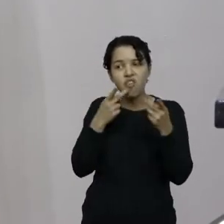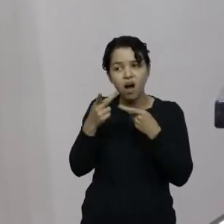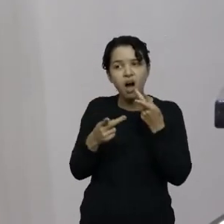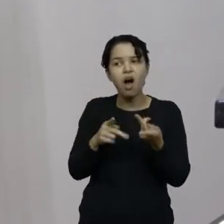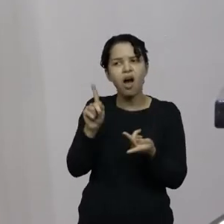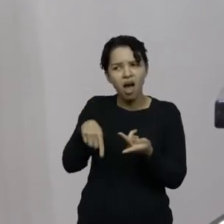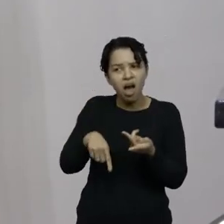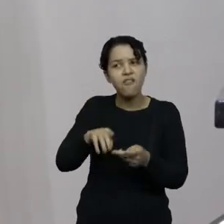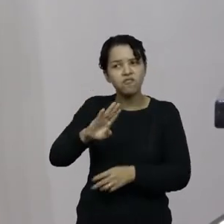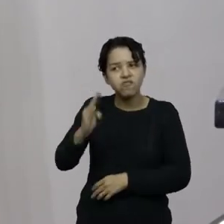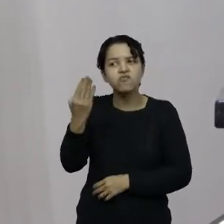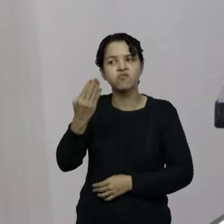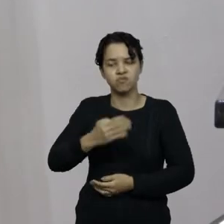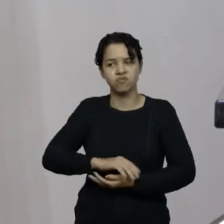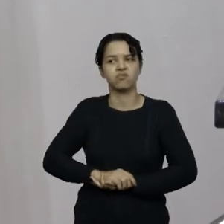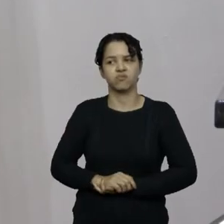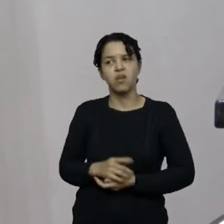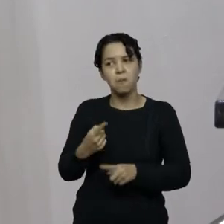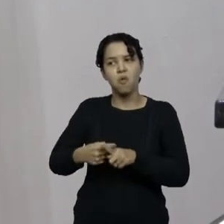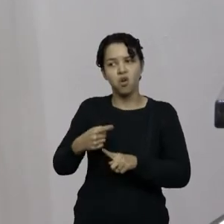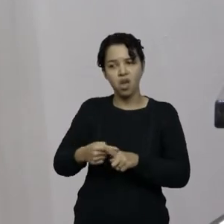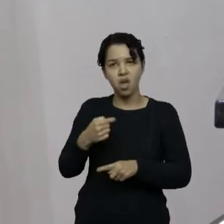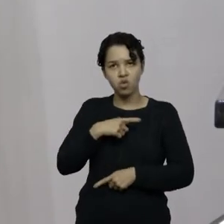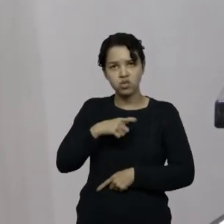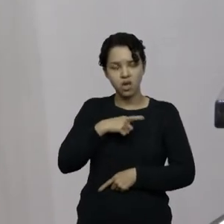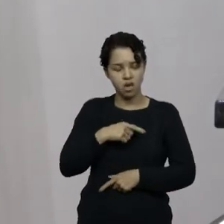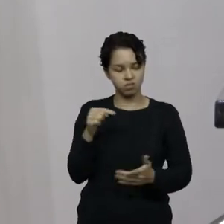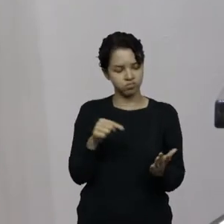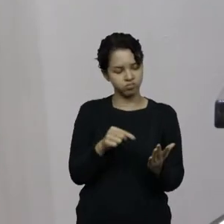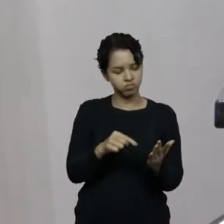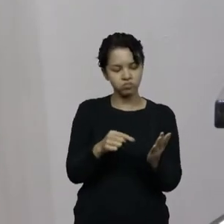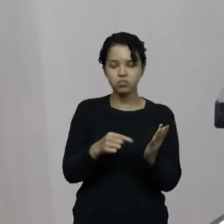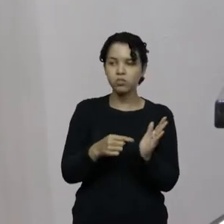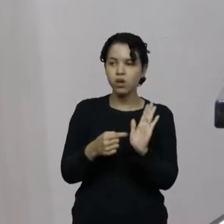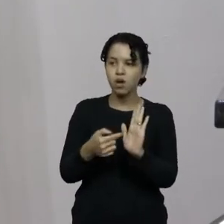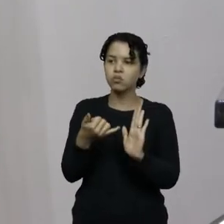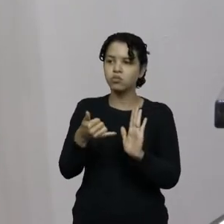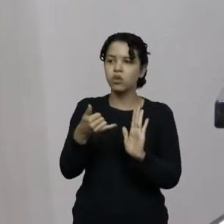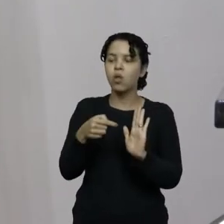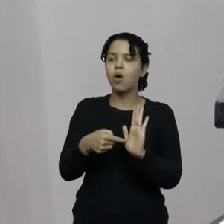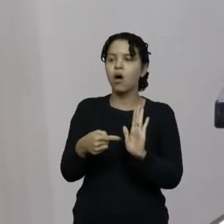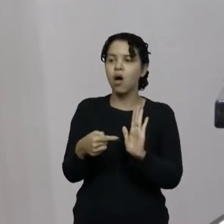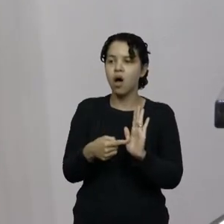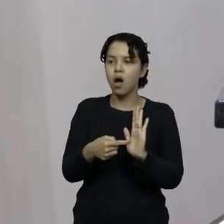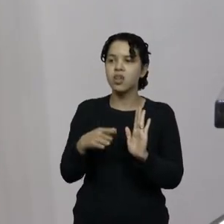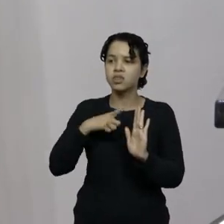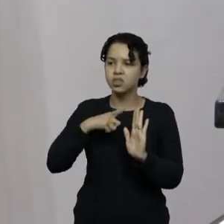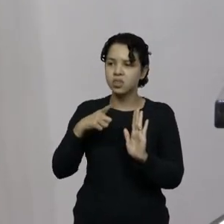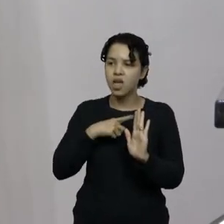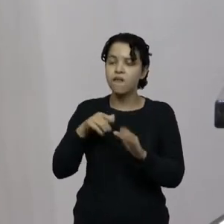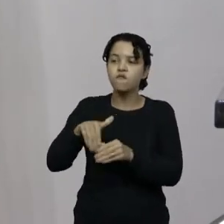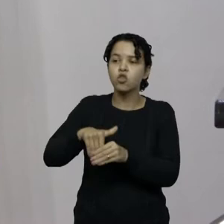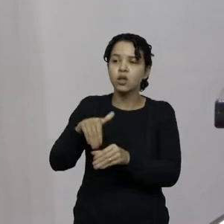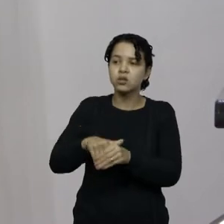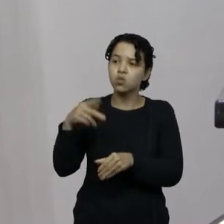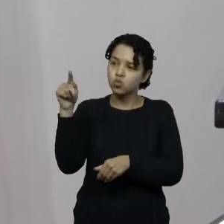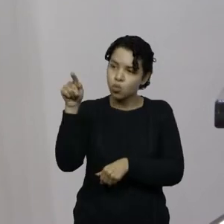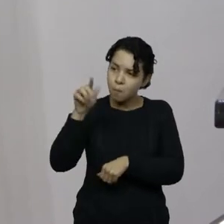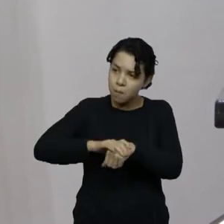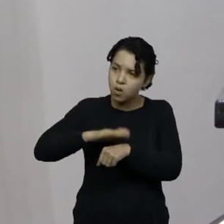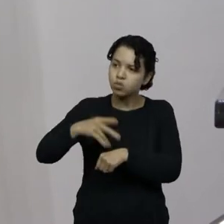argumento picareta Até porque eu vim aqui nas minhas mãos a folha de votação Onde consta o seu